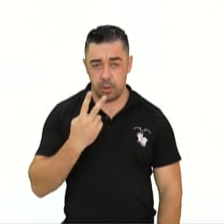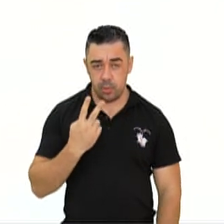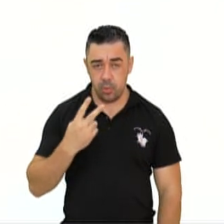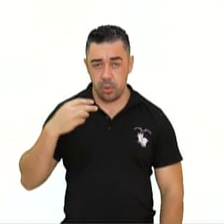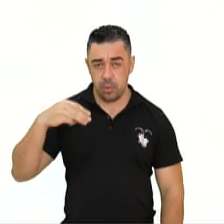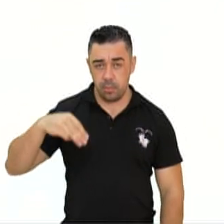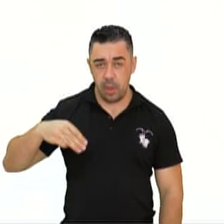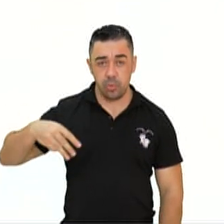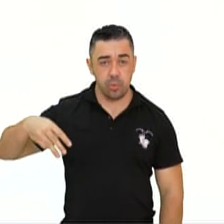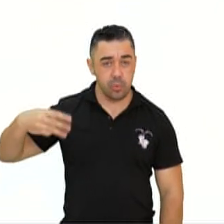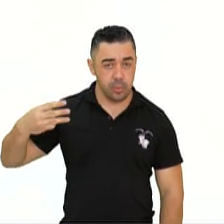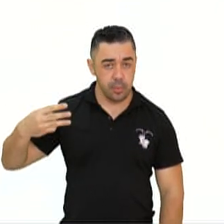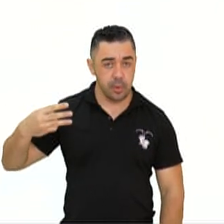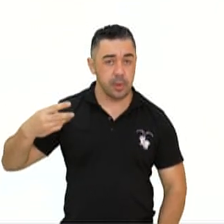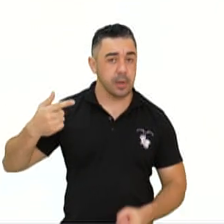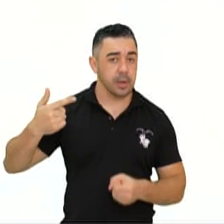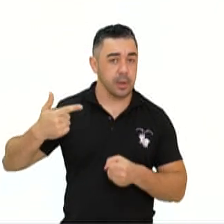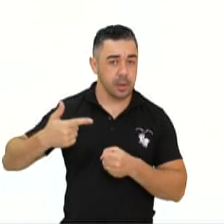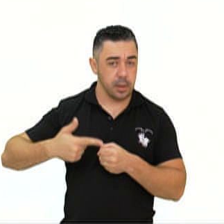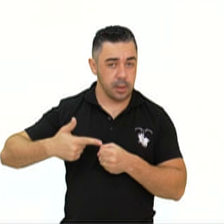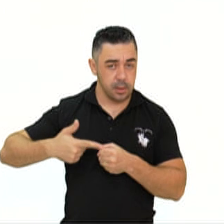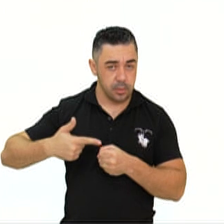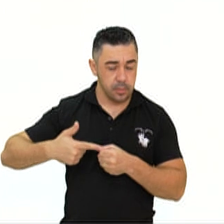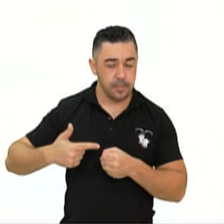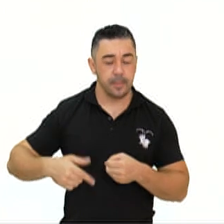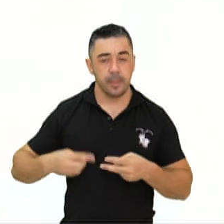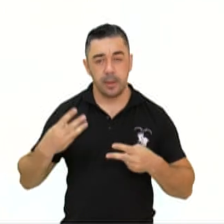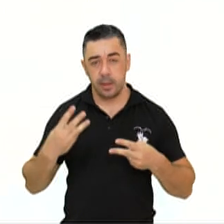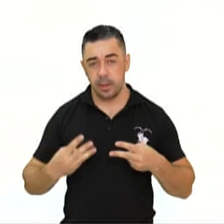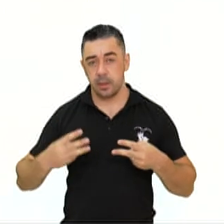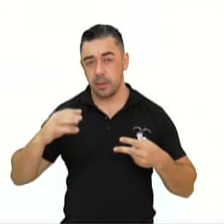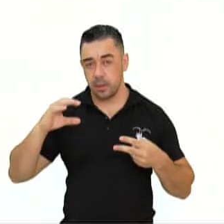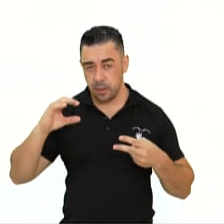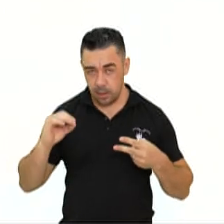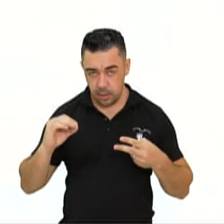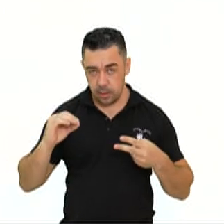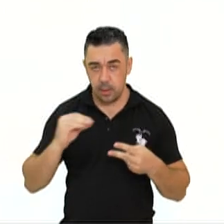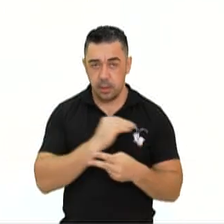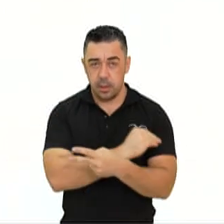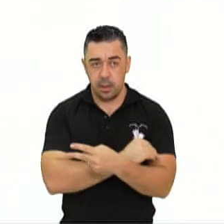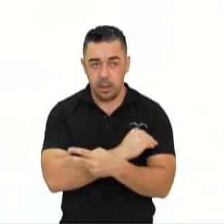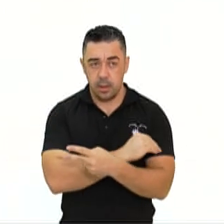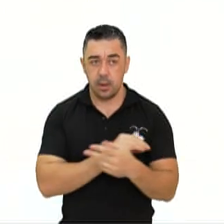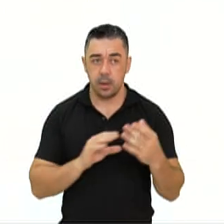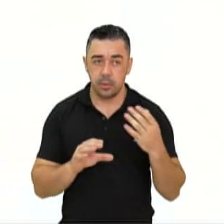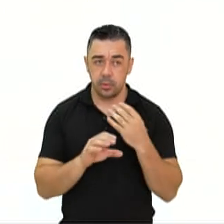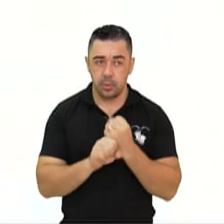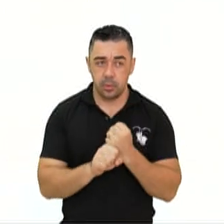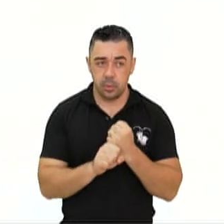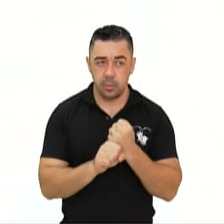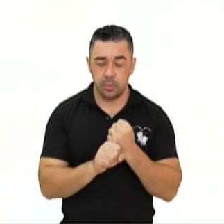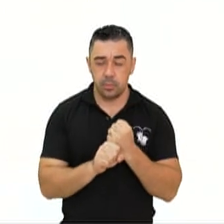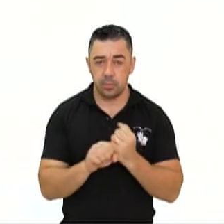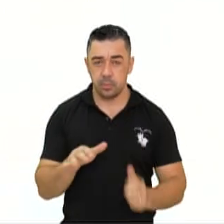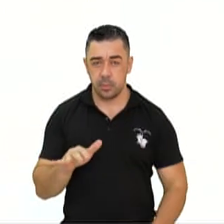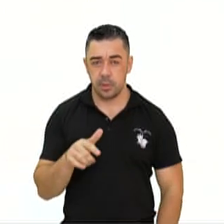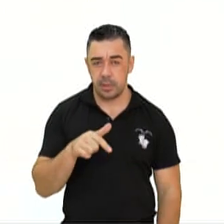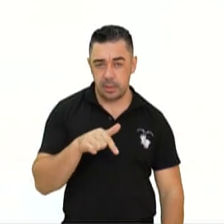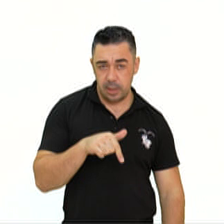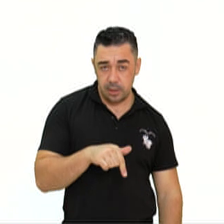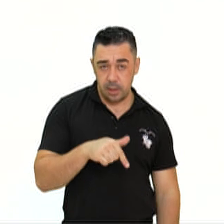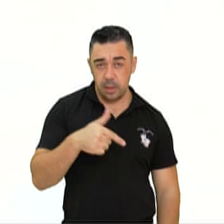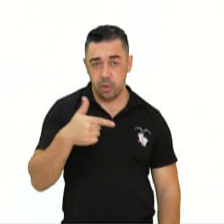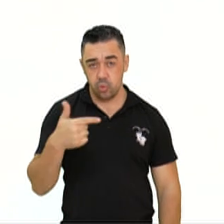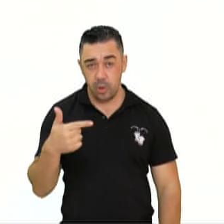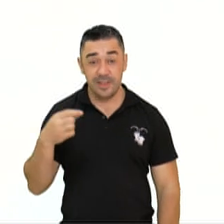cúbicos de gasolina e 30 metros cúbicos de álcool, ou seja, no total, né, nós temos aí 72